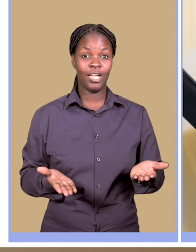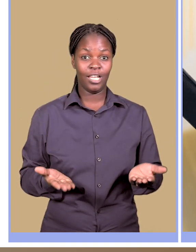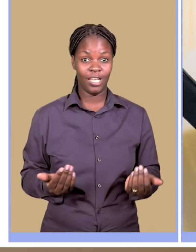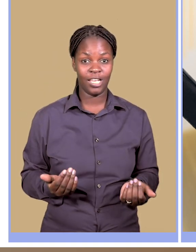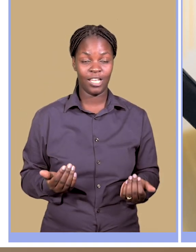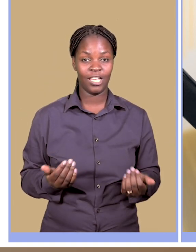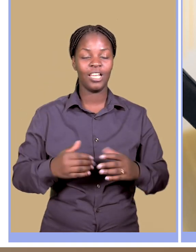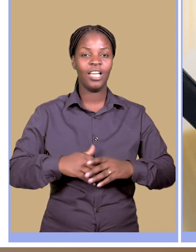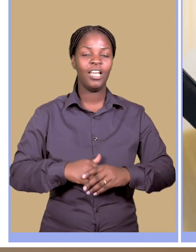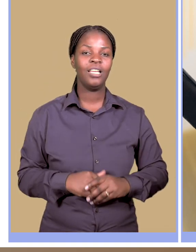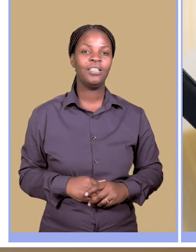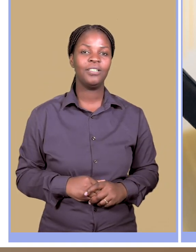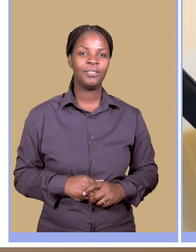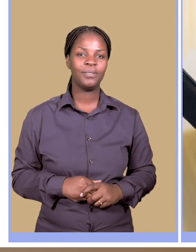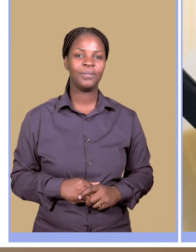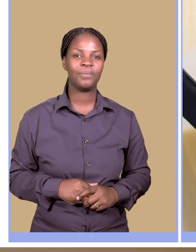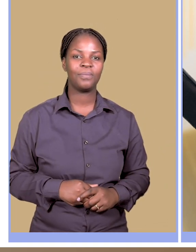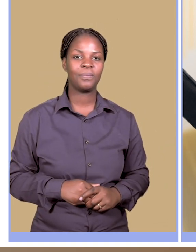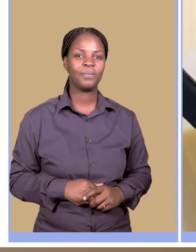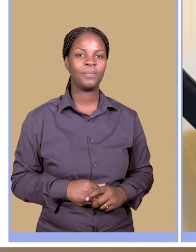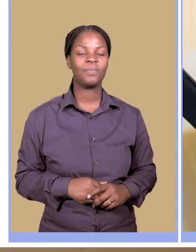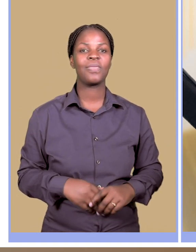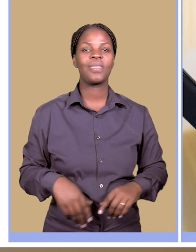comunitárias oferecem e